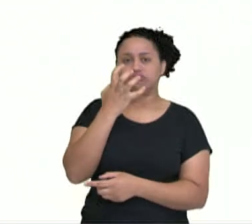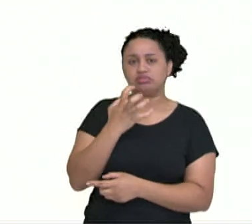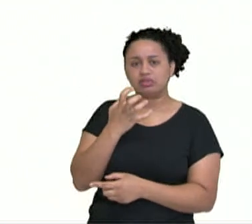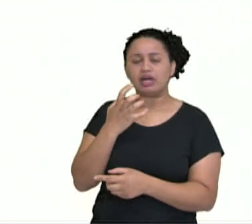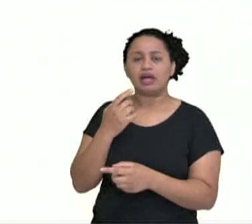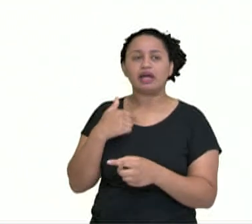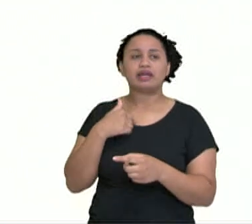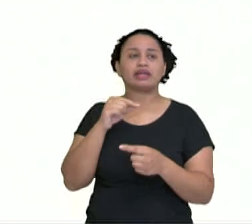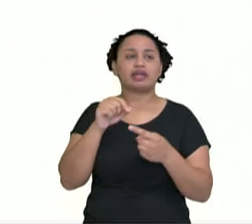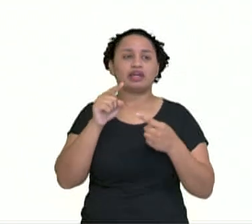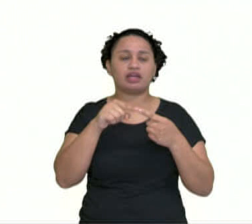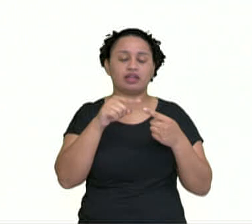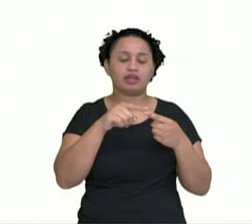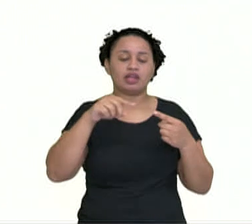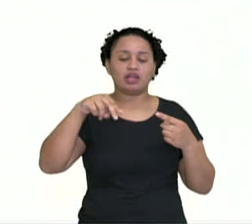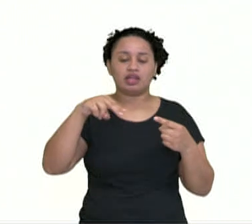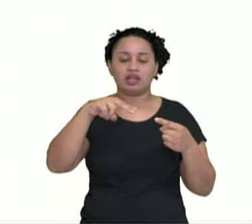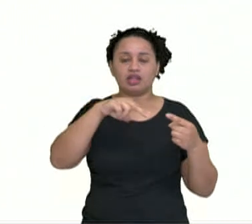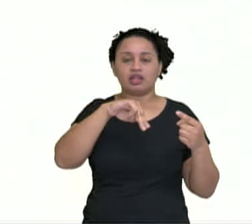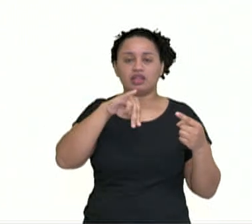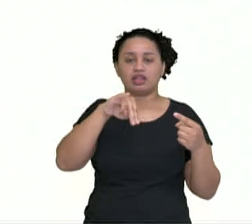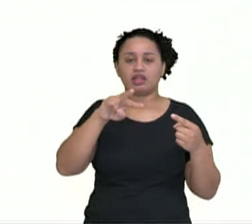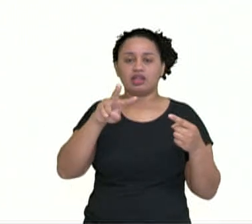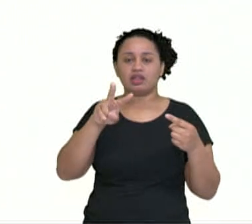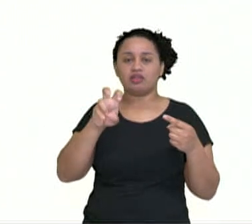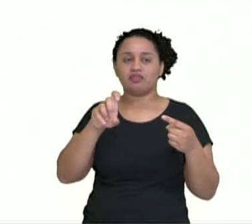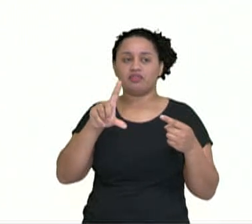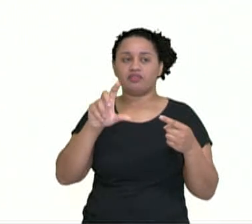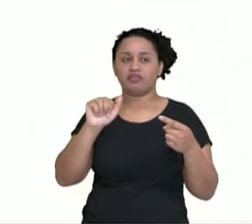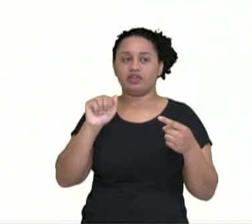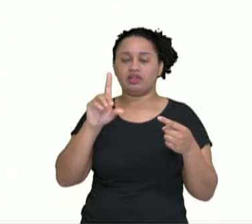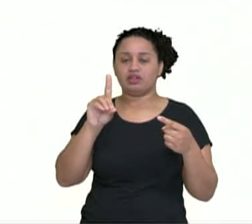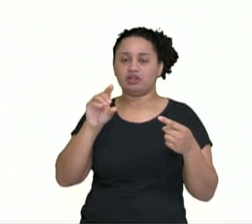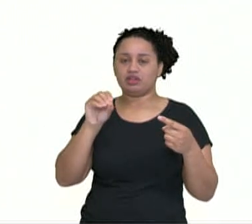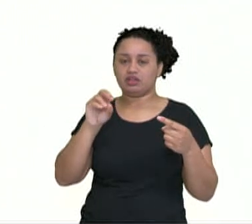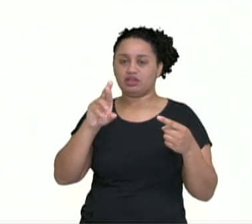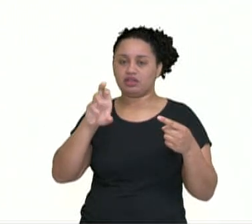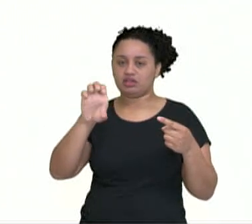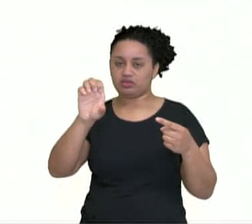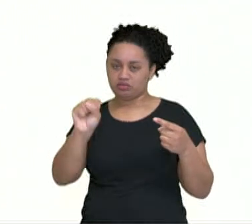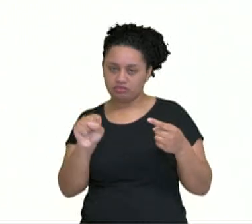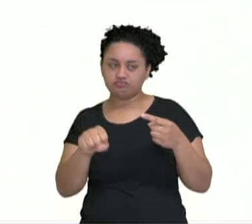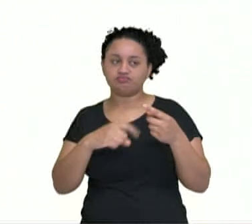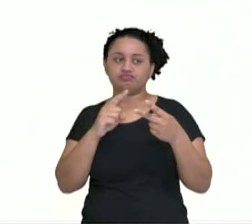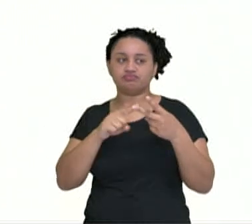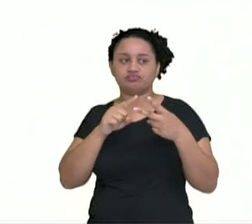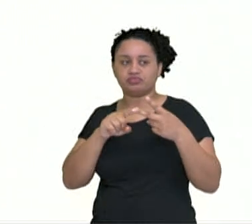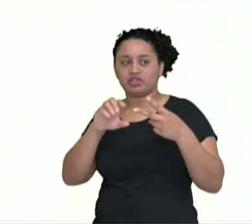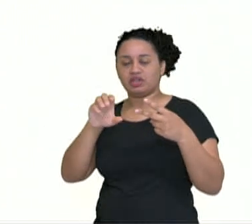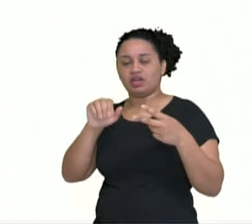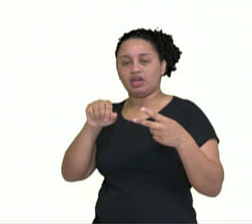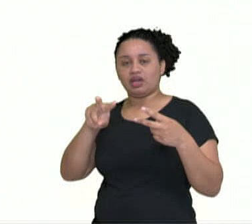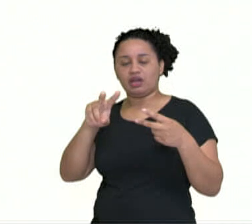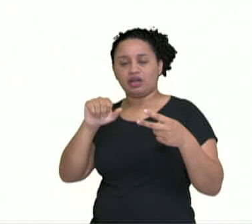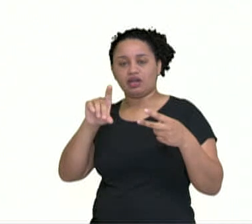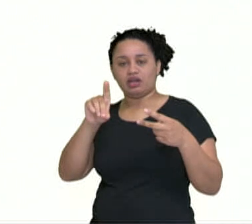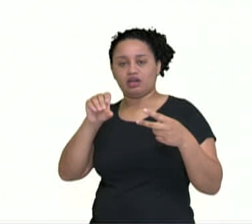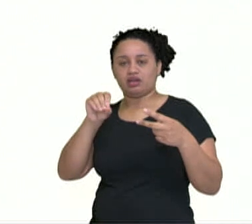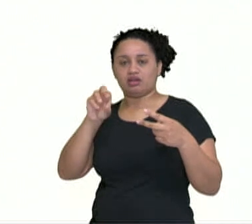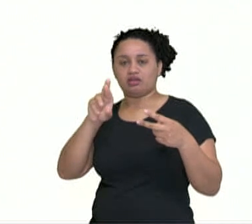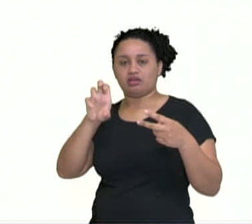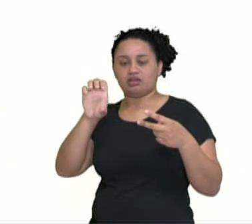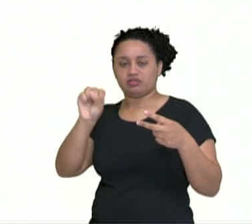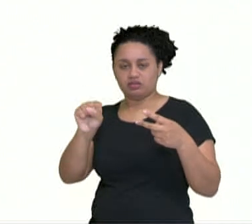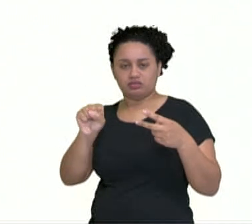niveladores e os cavadores. E essas principais revoltas, elas vão ocorrer dentro do chamado